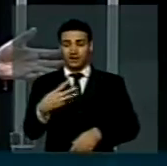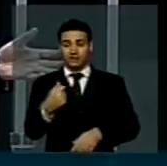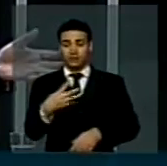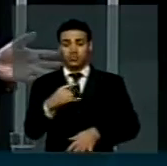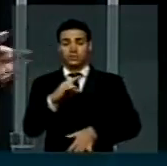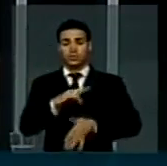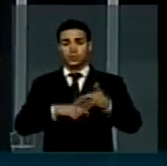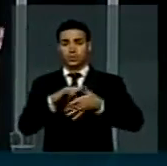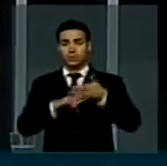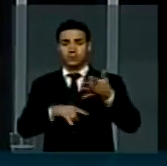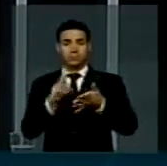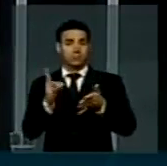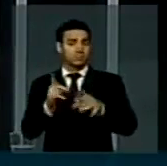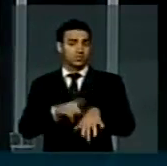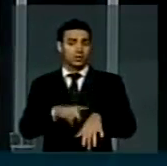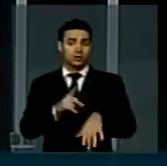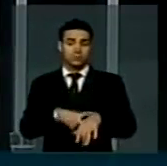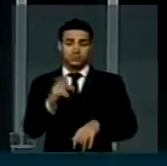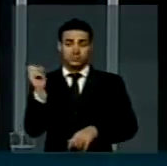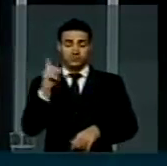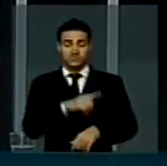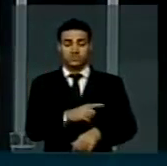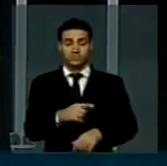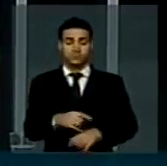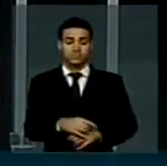mesmo tempo, e começa a